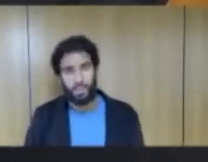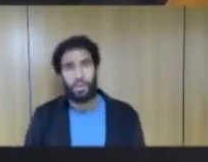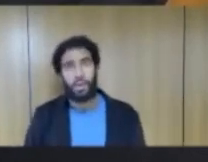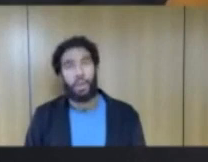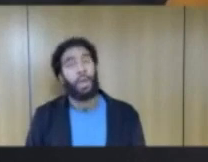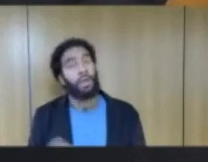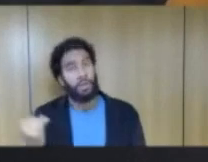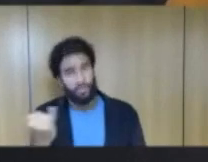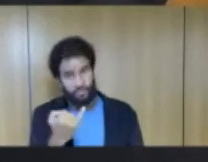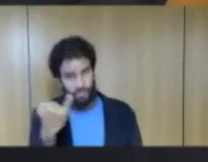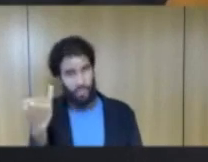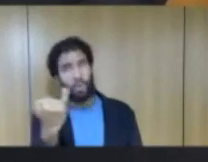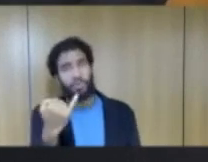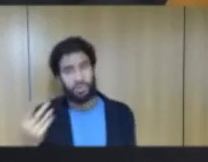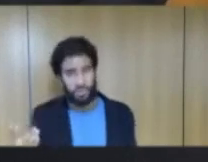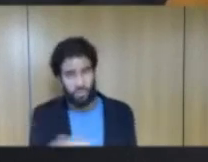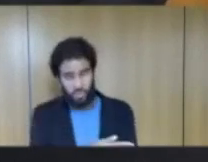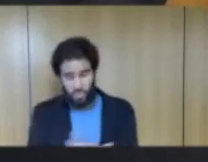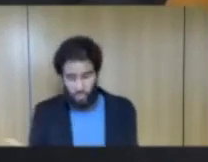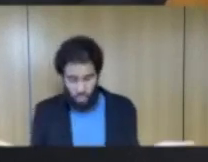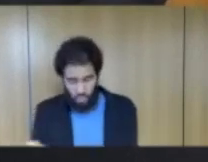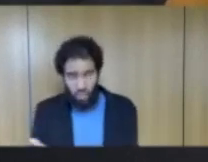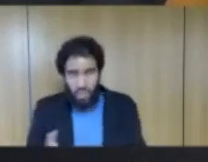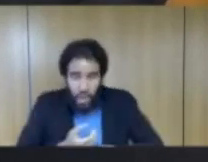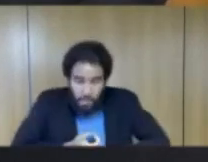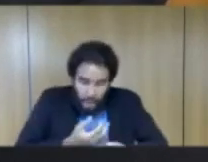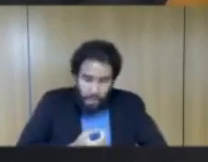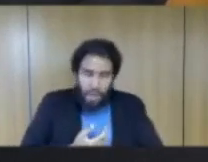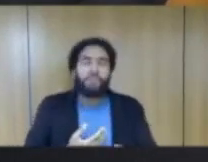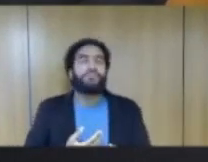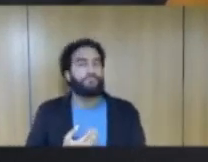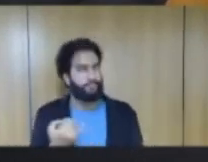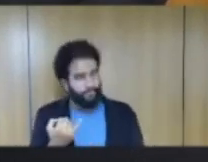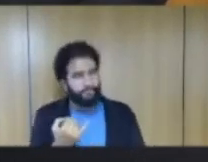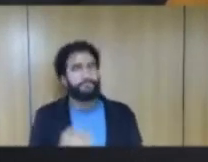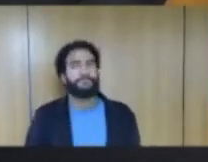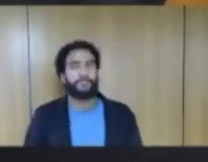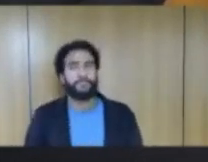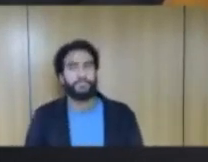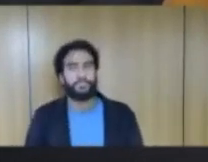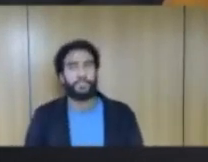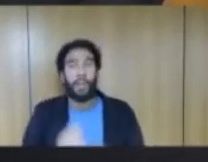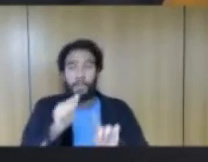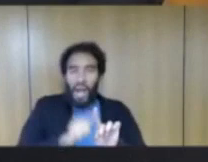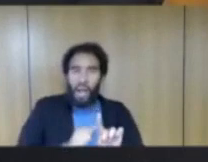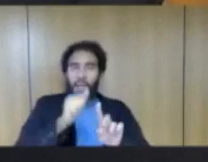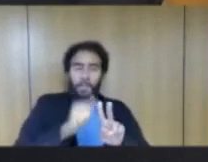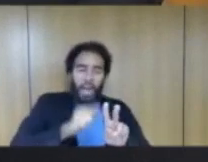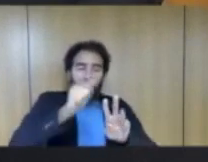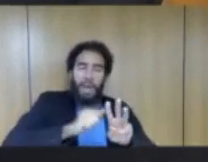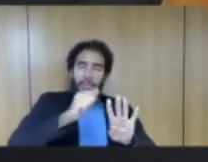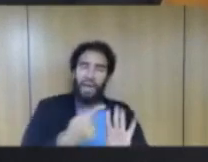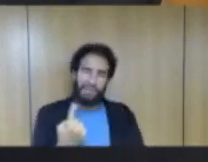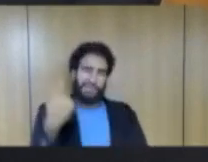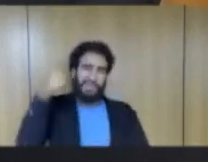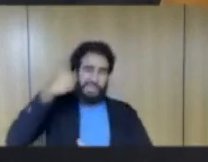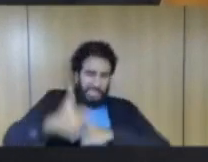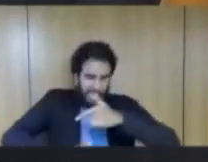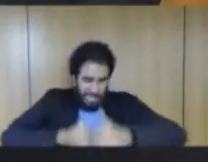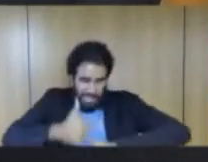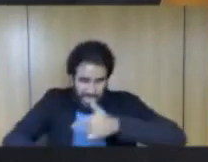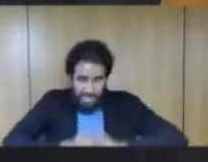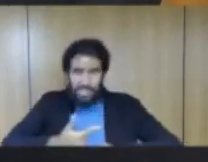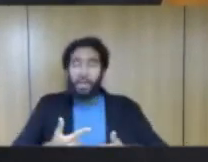importância o que ocorreu hoje fruto de muitos meses de trabalho e esse evento de